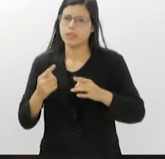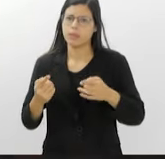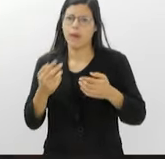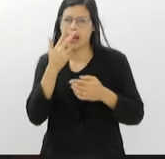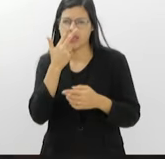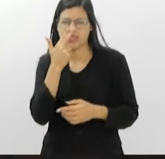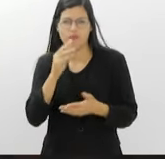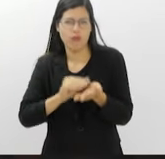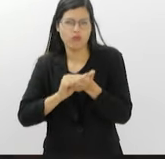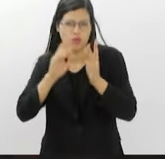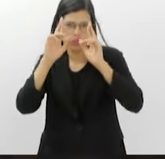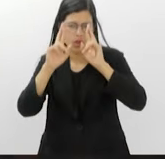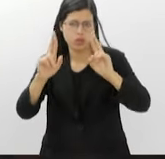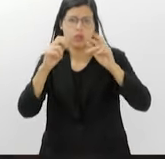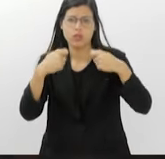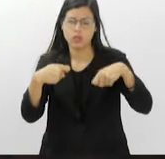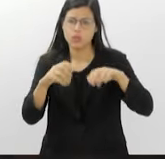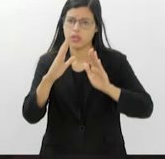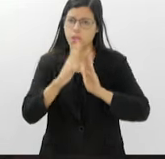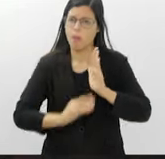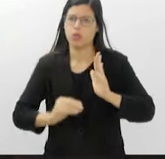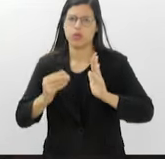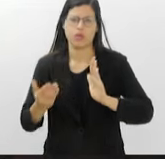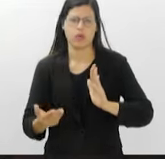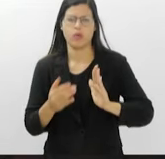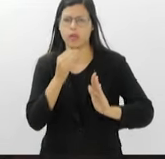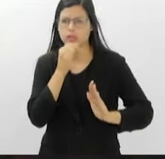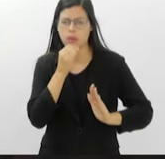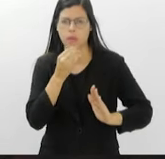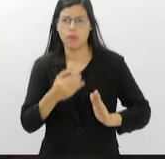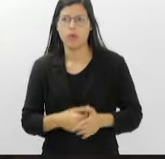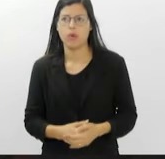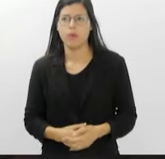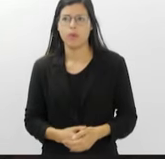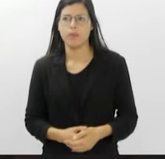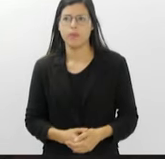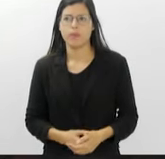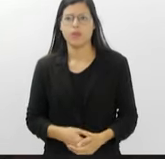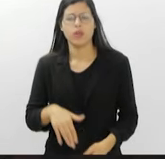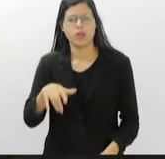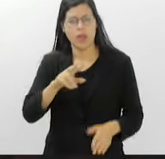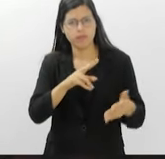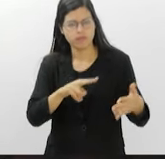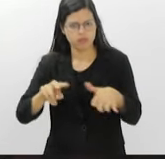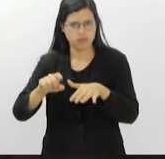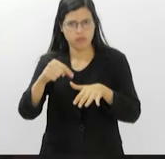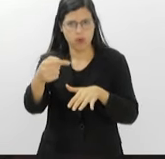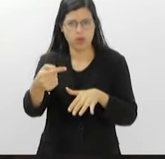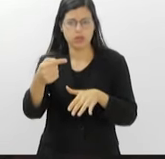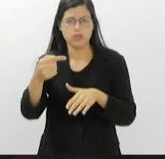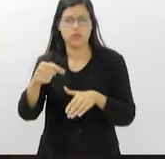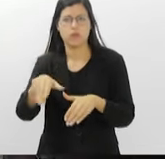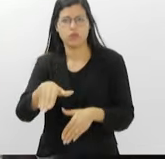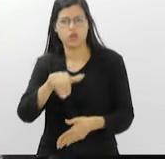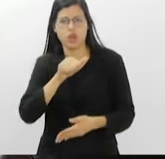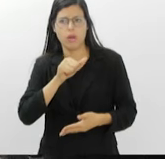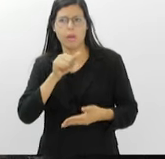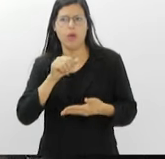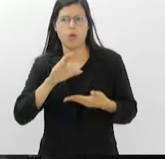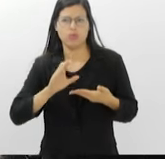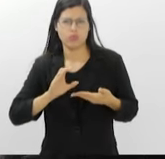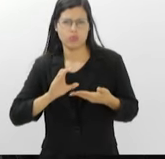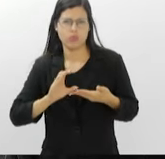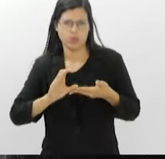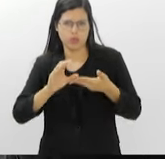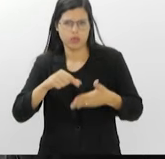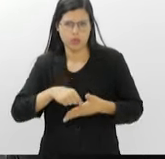Então, boa a sua observação. Senhor presidente, me comprometo a chamar o Colégio de Líderes na próxima semana para tratar do assunto. Inclusive, senhor presidente, o